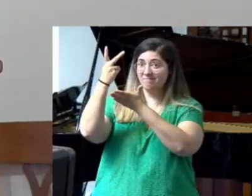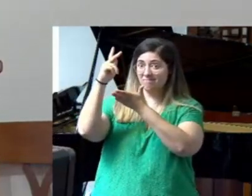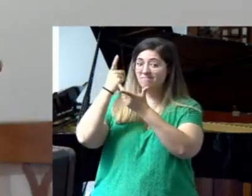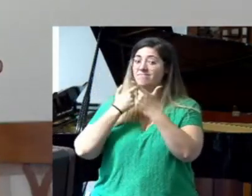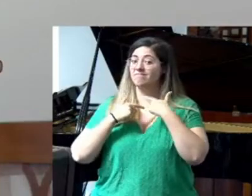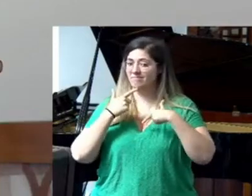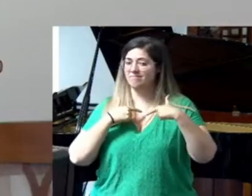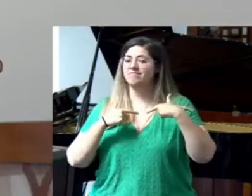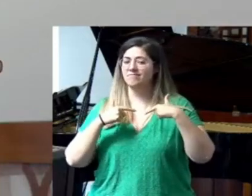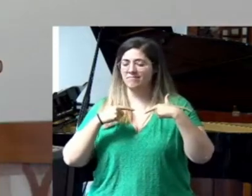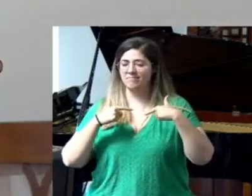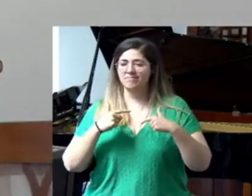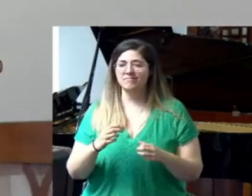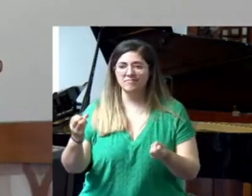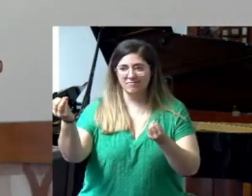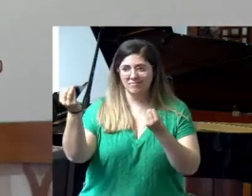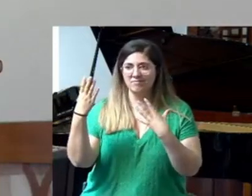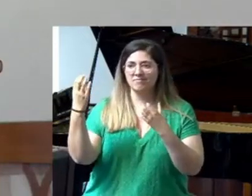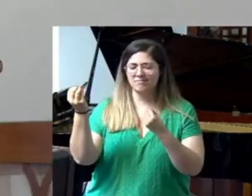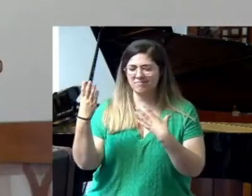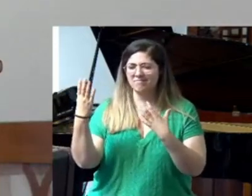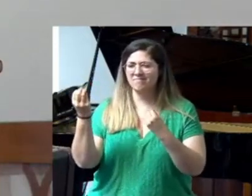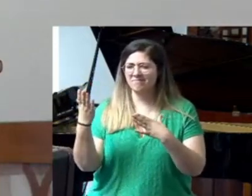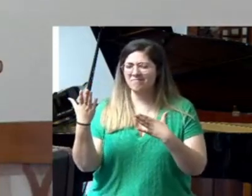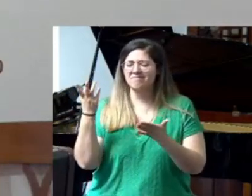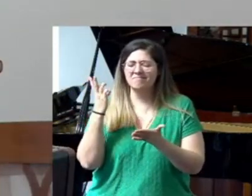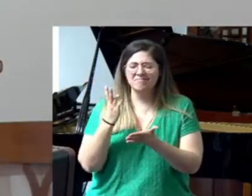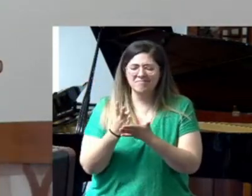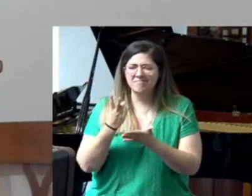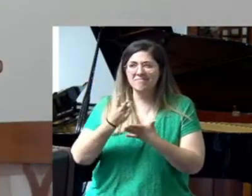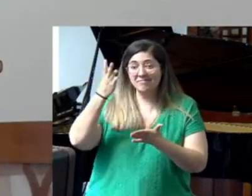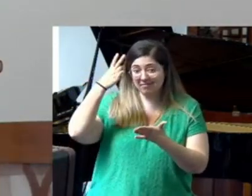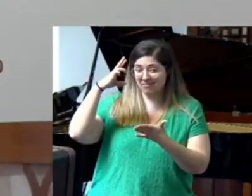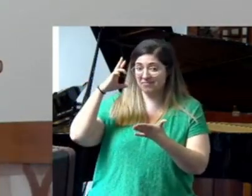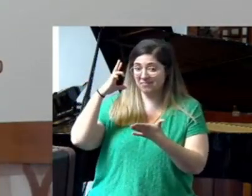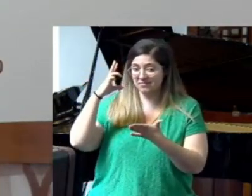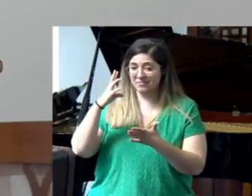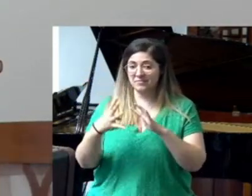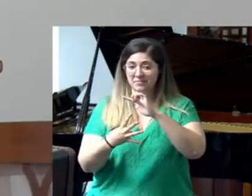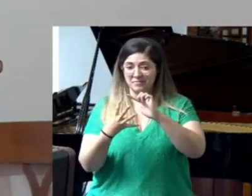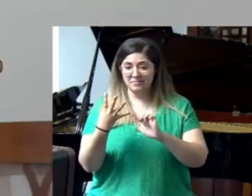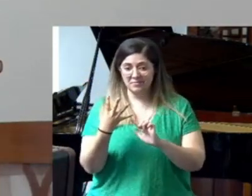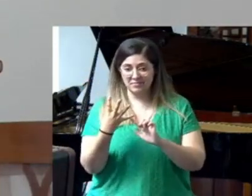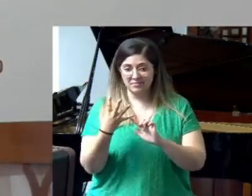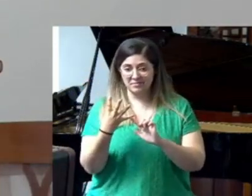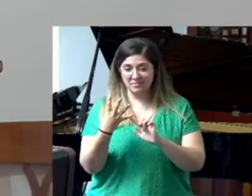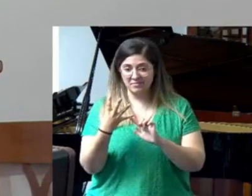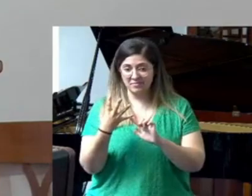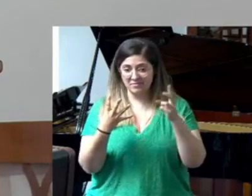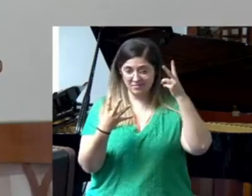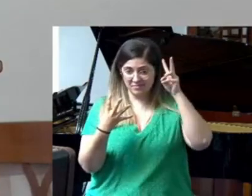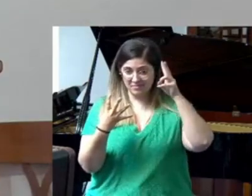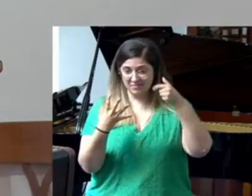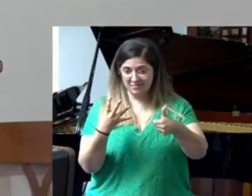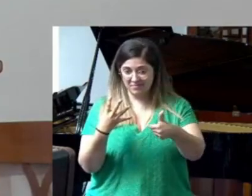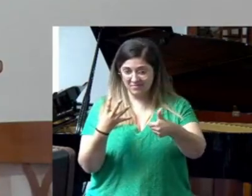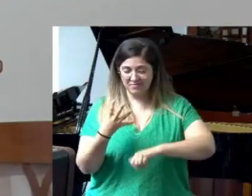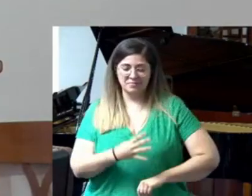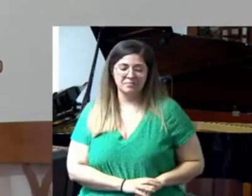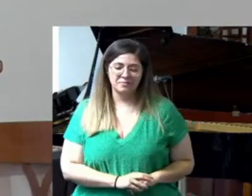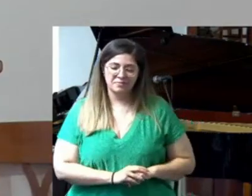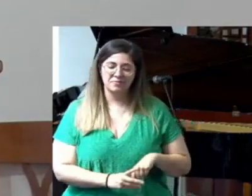Deus. E esse ensino nós não podemos esquecer. Então, 4 coisas aqui para a gente